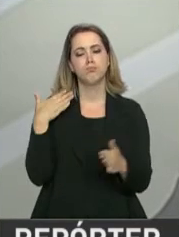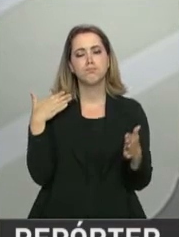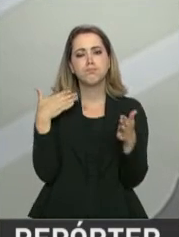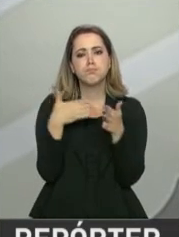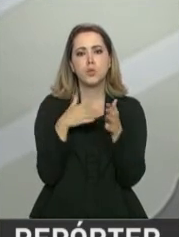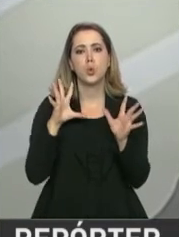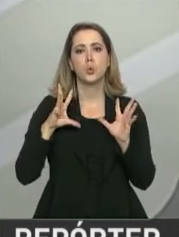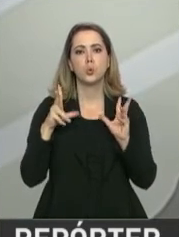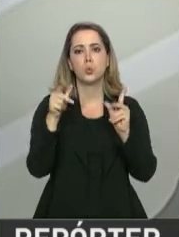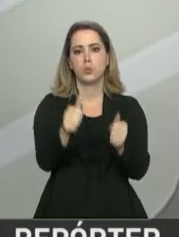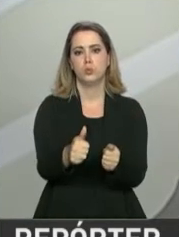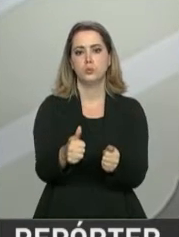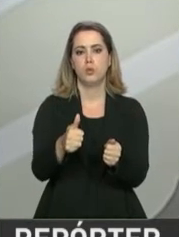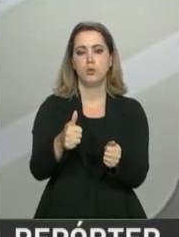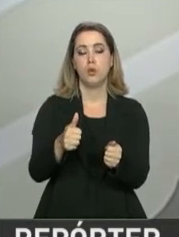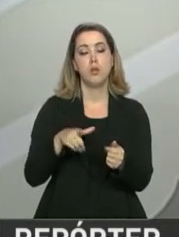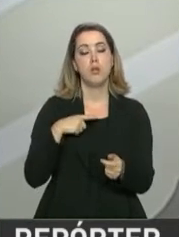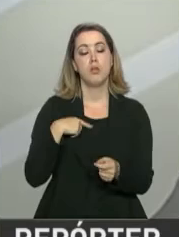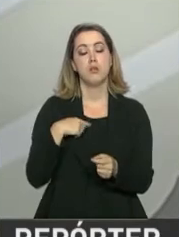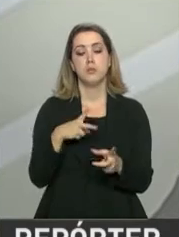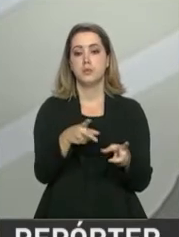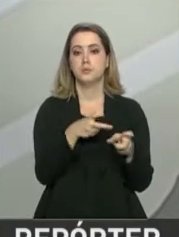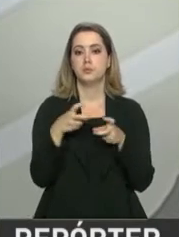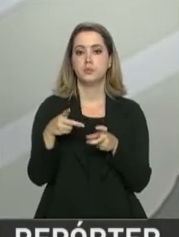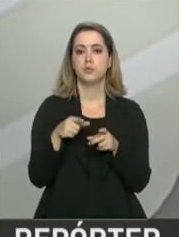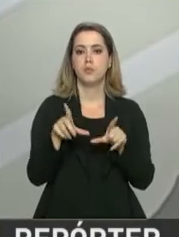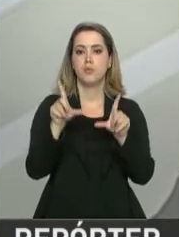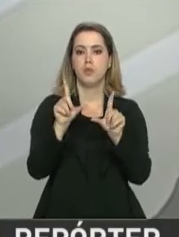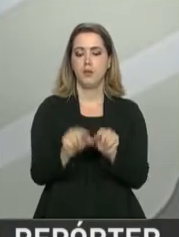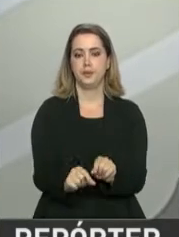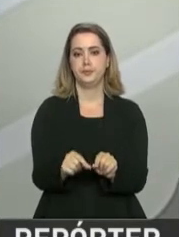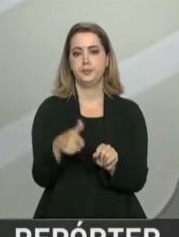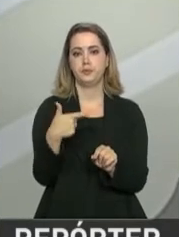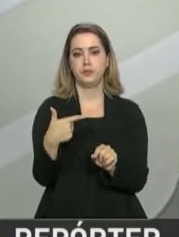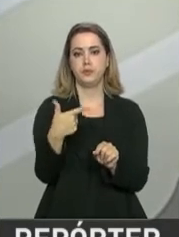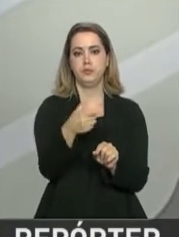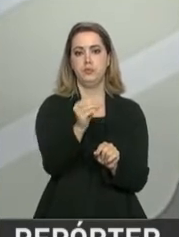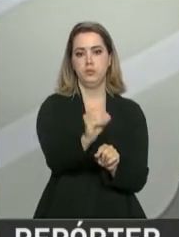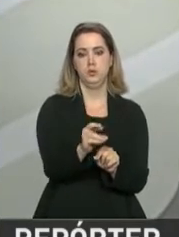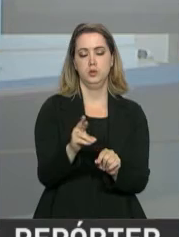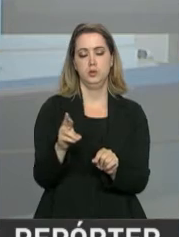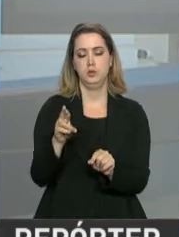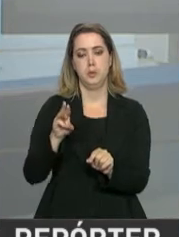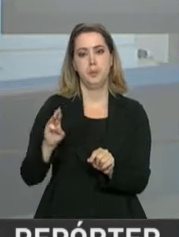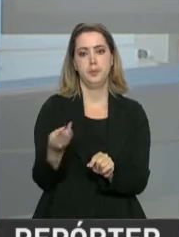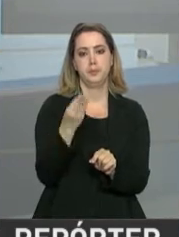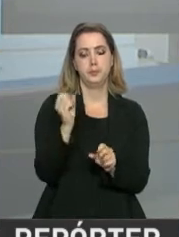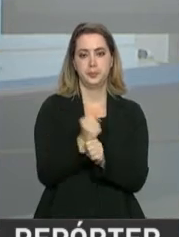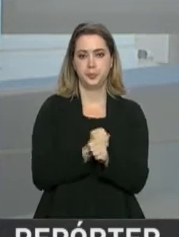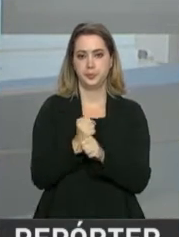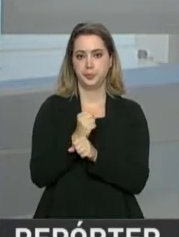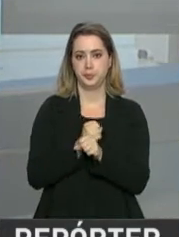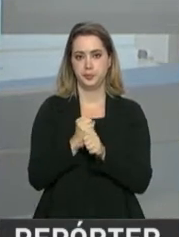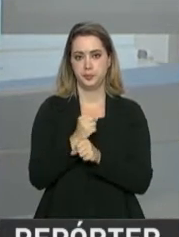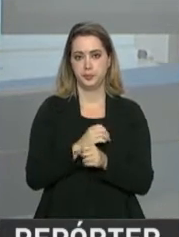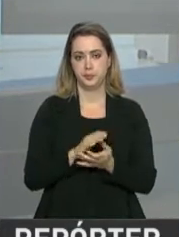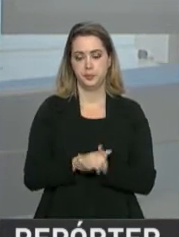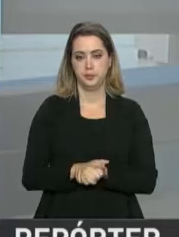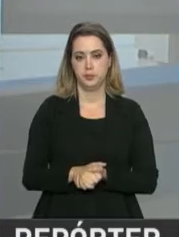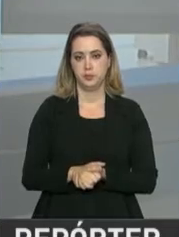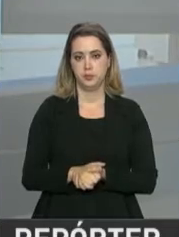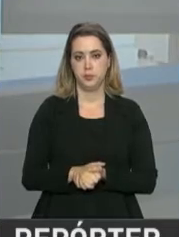total, a previsão é uma redução de 230 milhões por ano. O processo